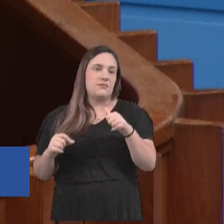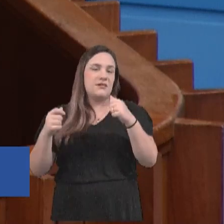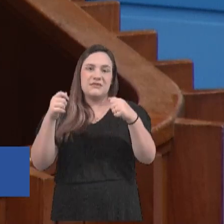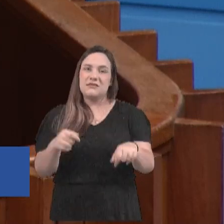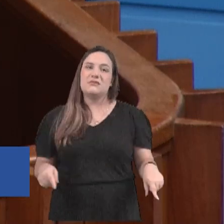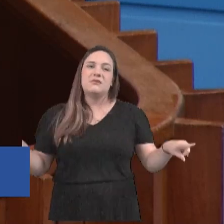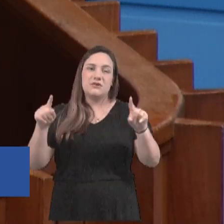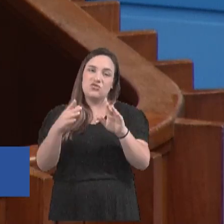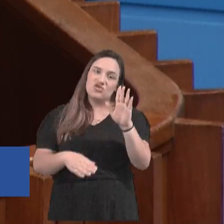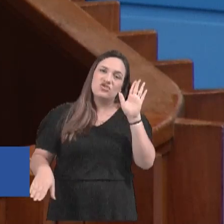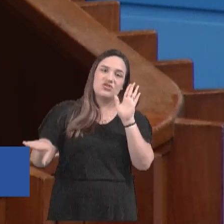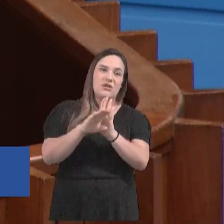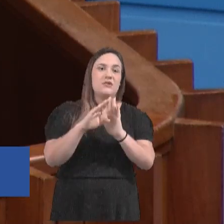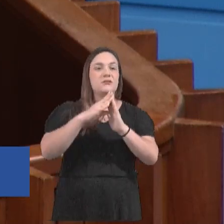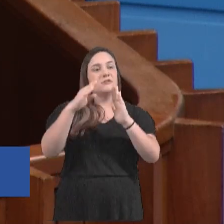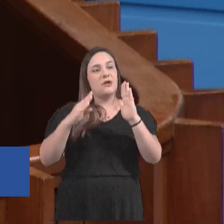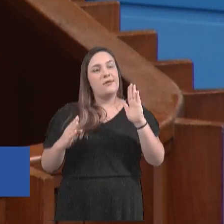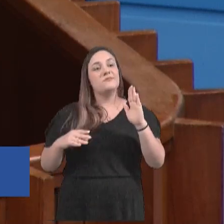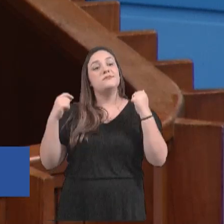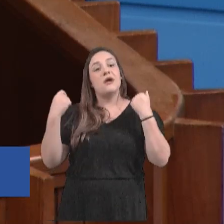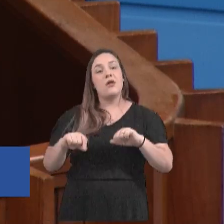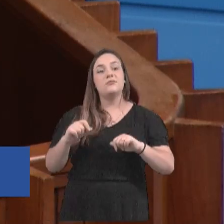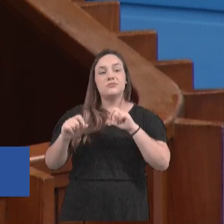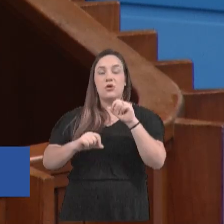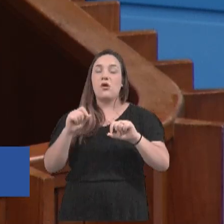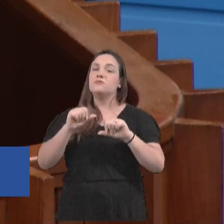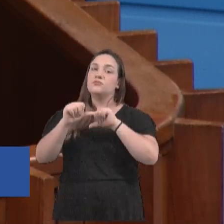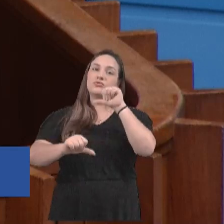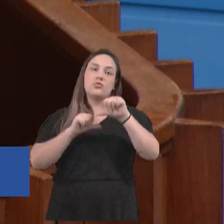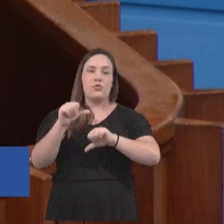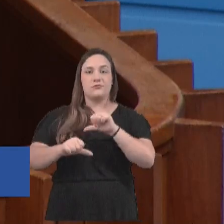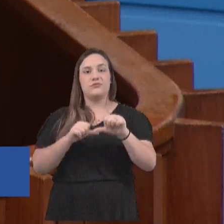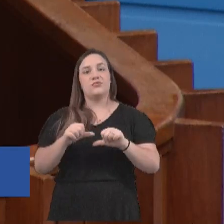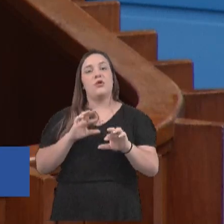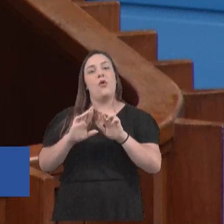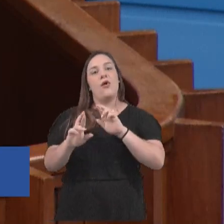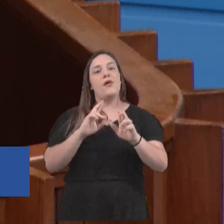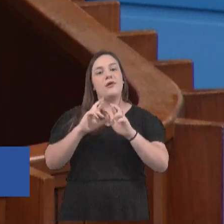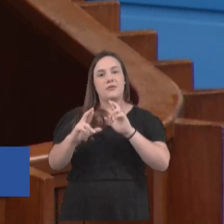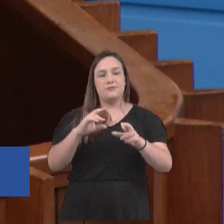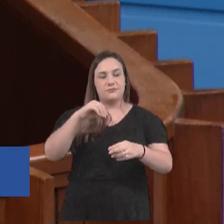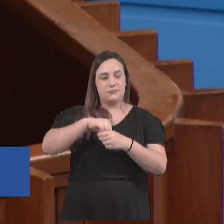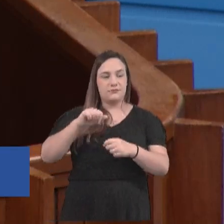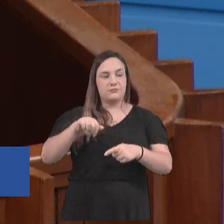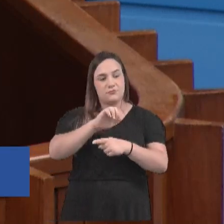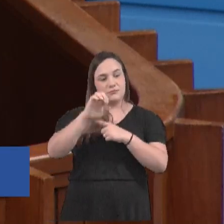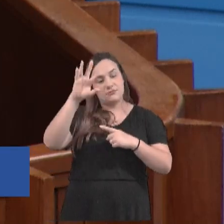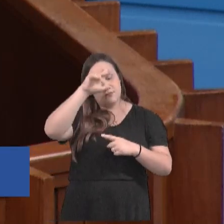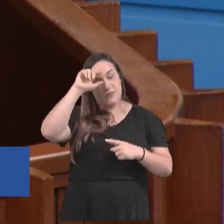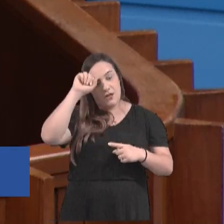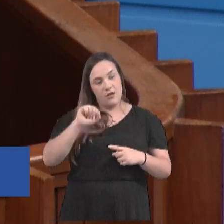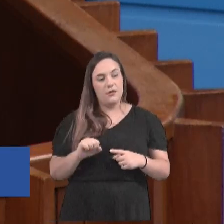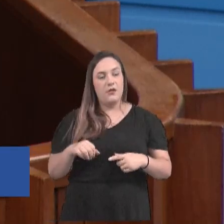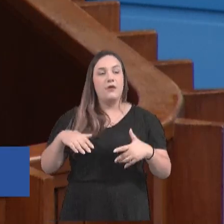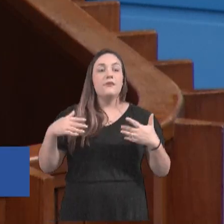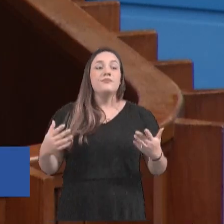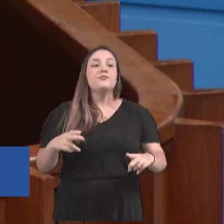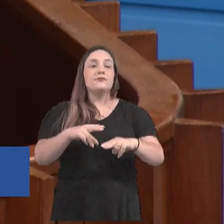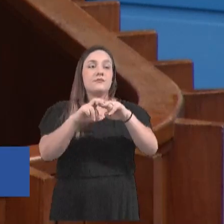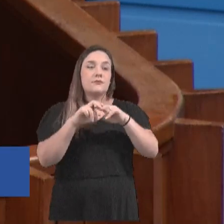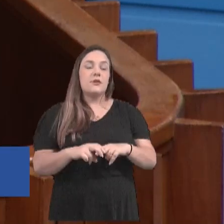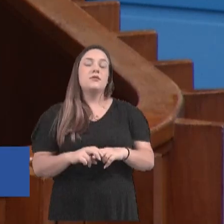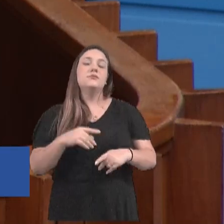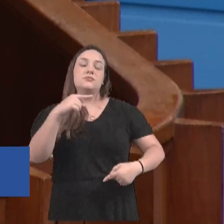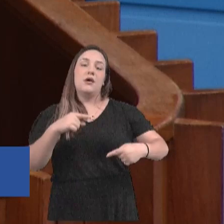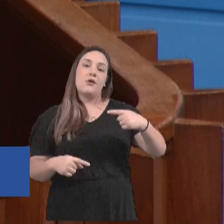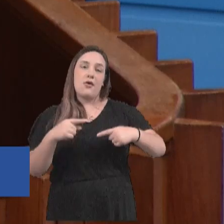da Mulher Brasileira, mas precisamos garantir a transformação das relações no estado do Mato Grosso do Sul. E esse debate da